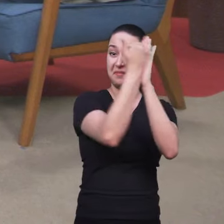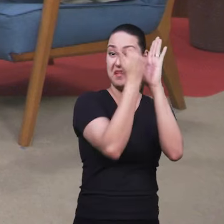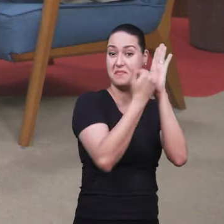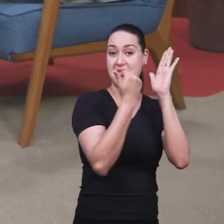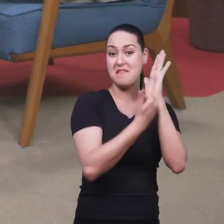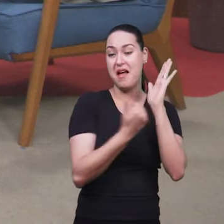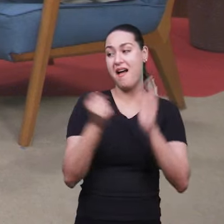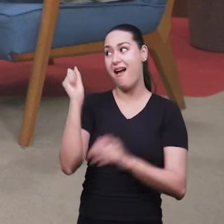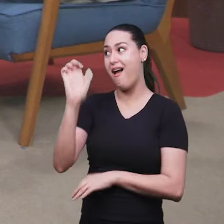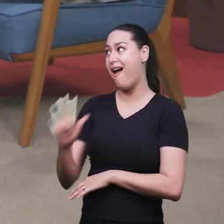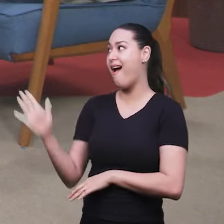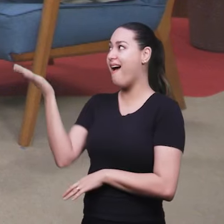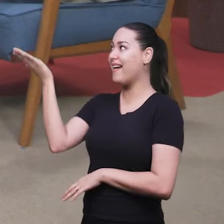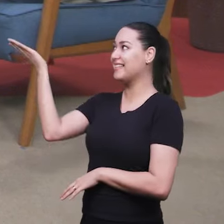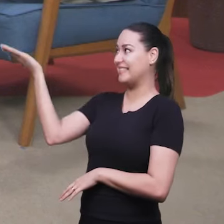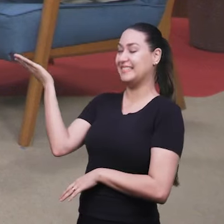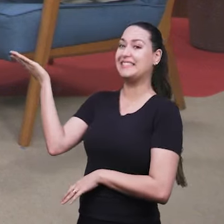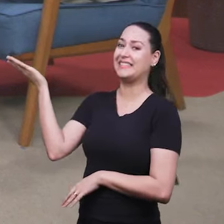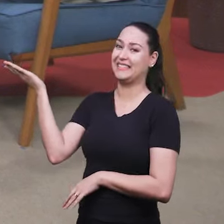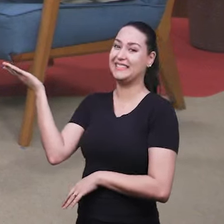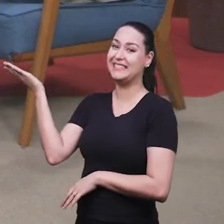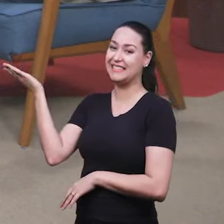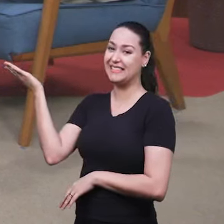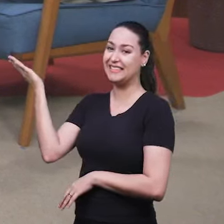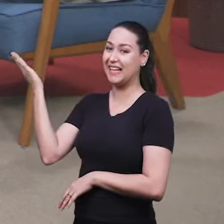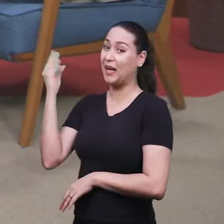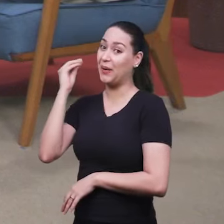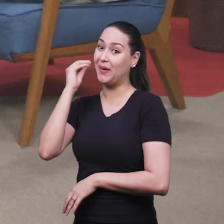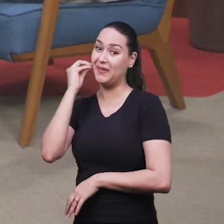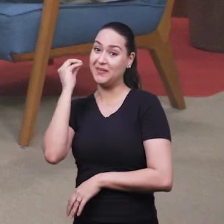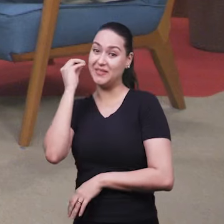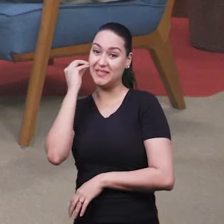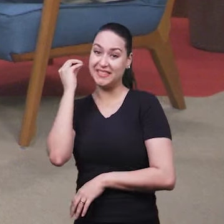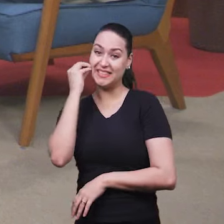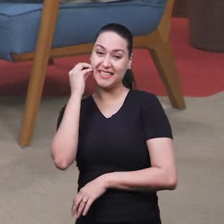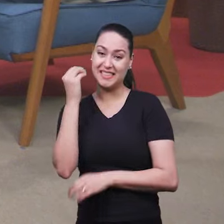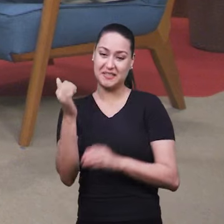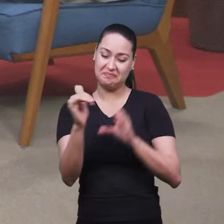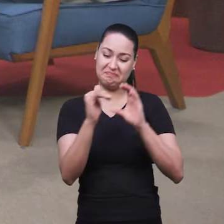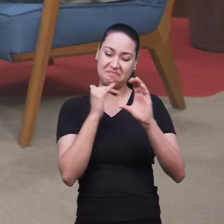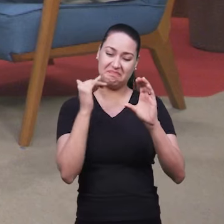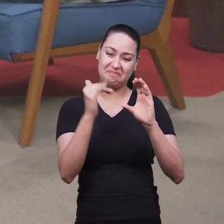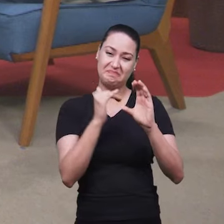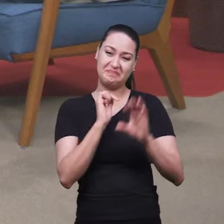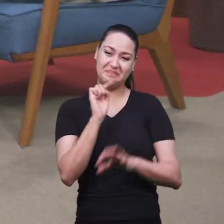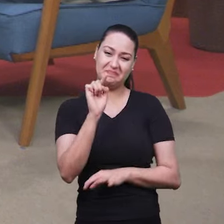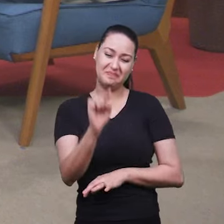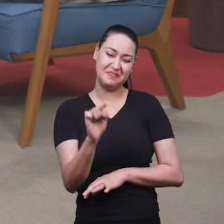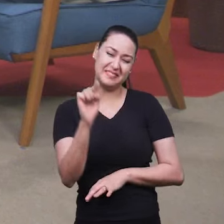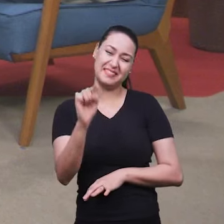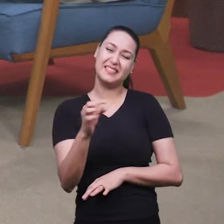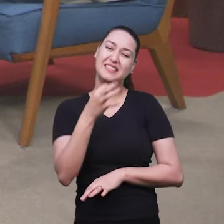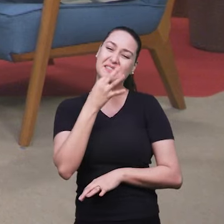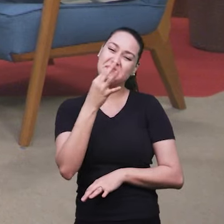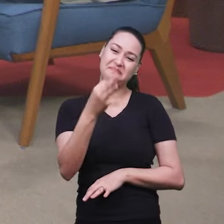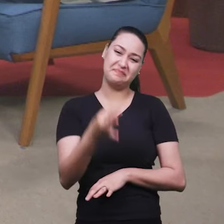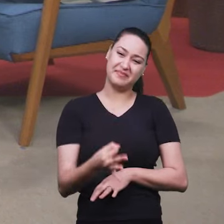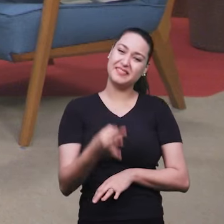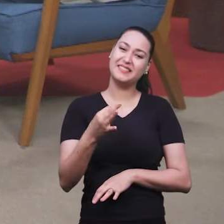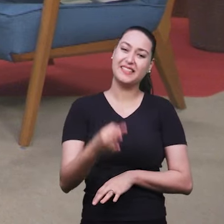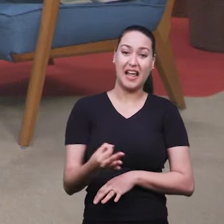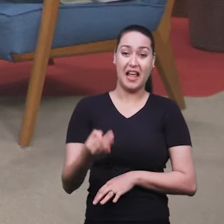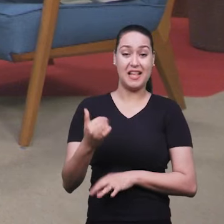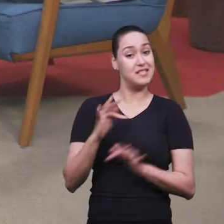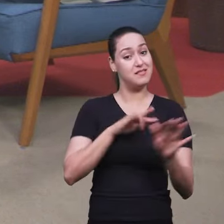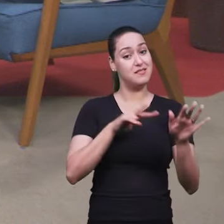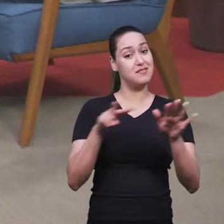Tá aí o QR Code, é só você apontar a câmera do seu celular para ele e aqui você vai ter a oportunidade de participar conosco, de sua participação,